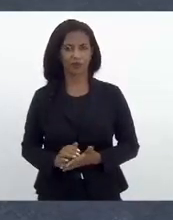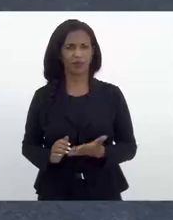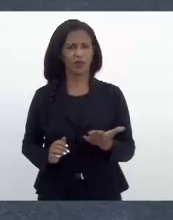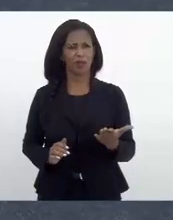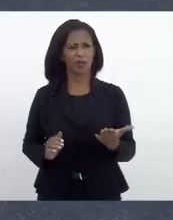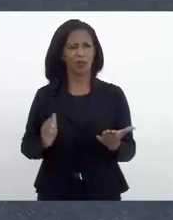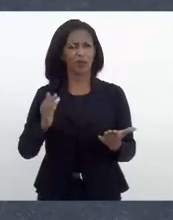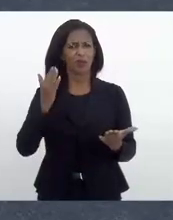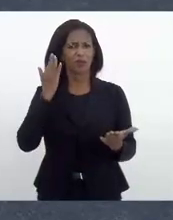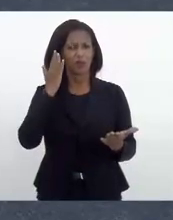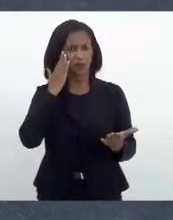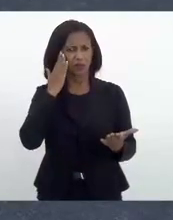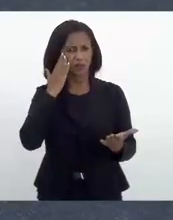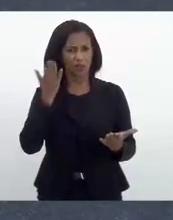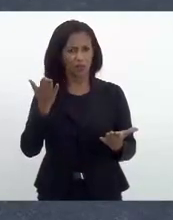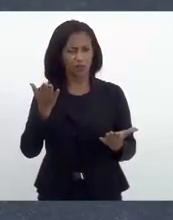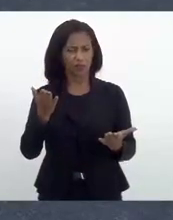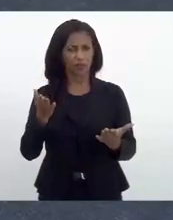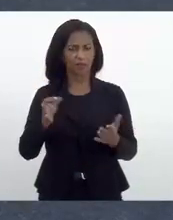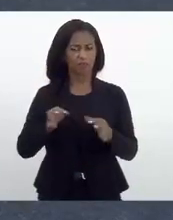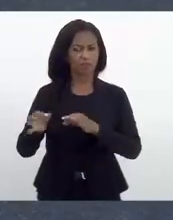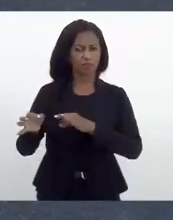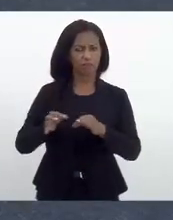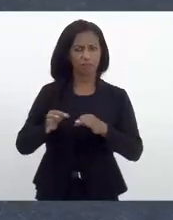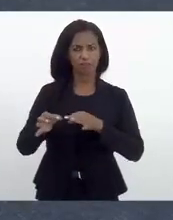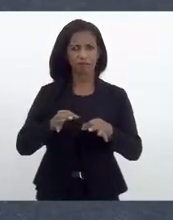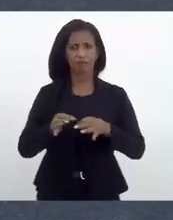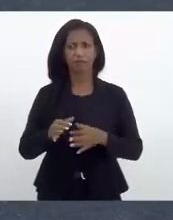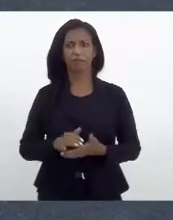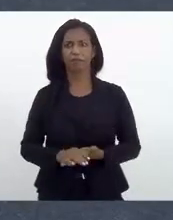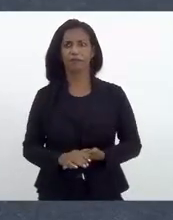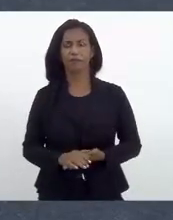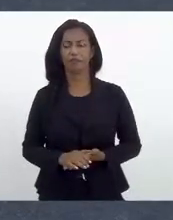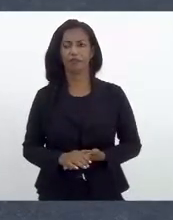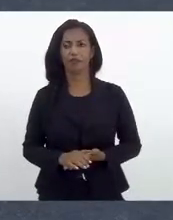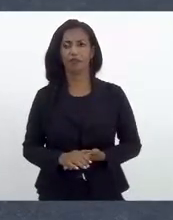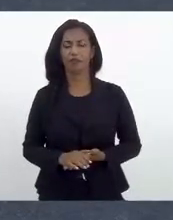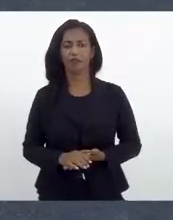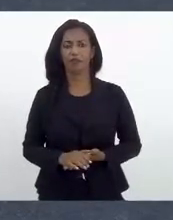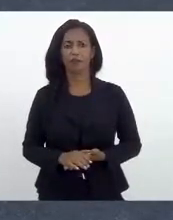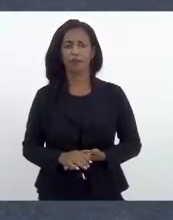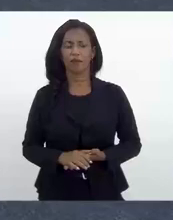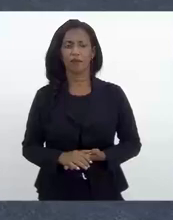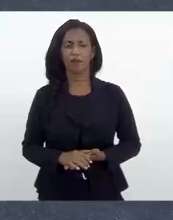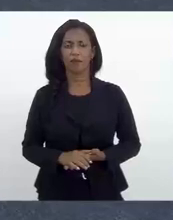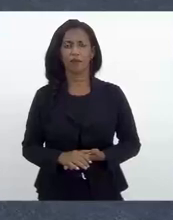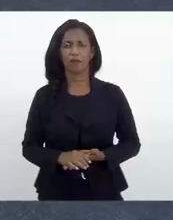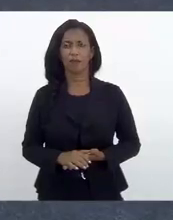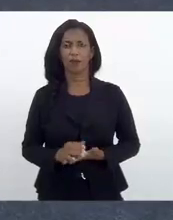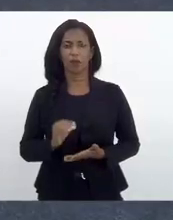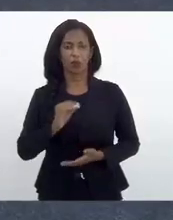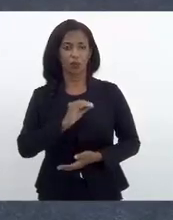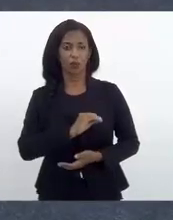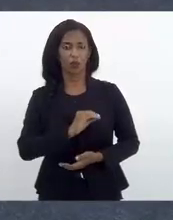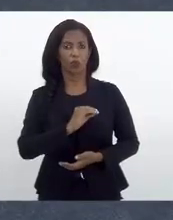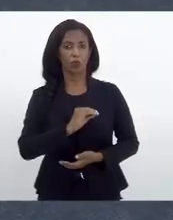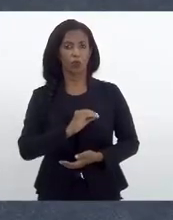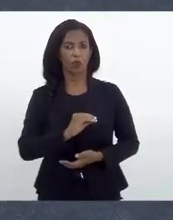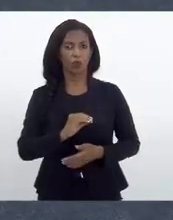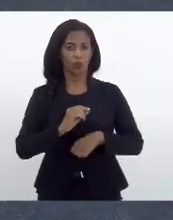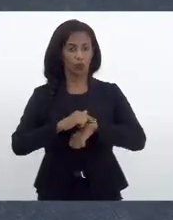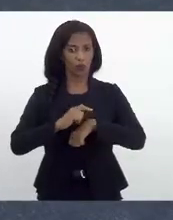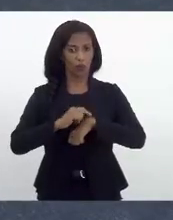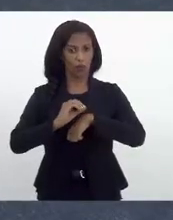ficou de ver a possibilidade de ao invés da do aumento do tempo